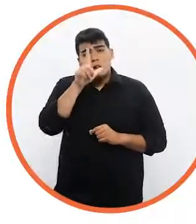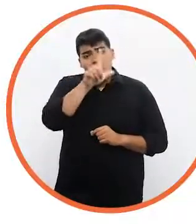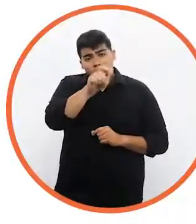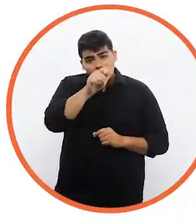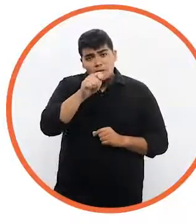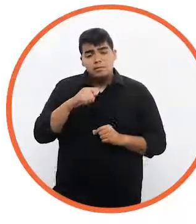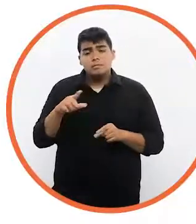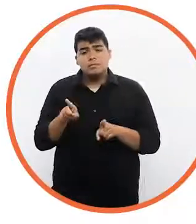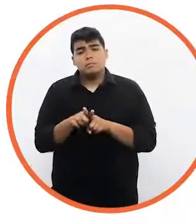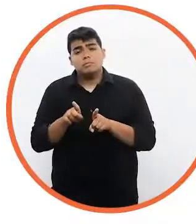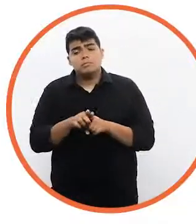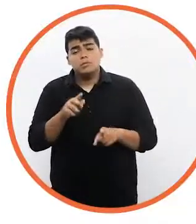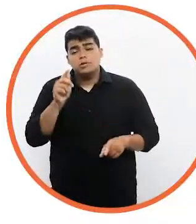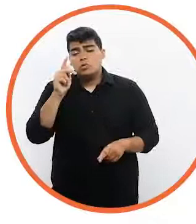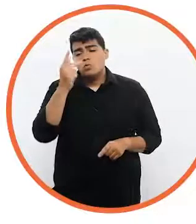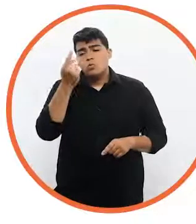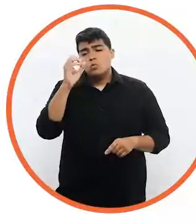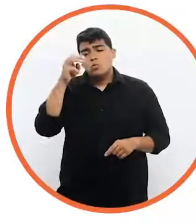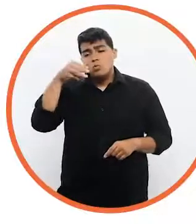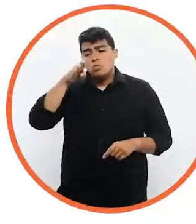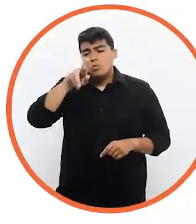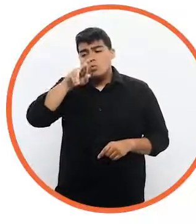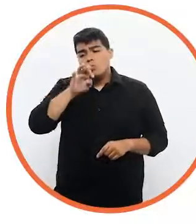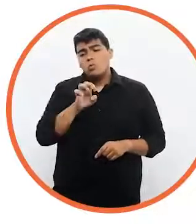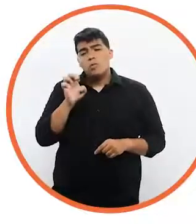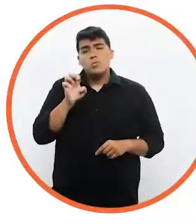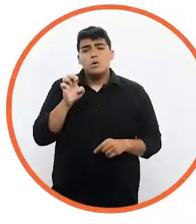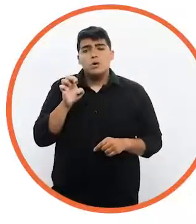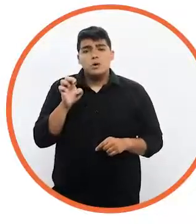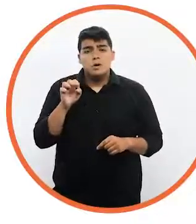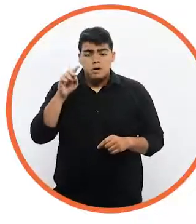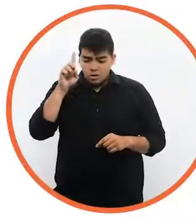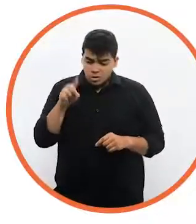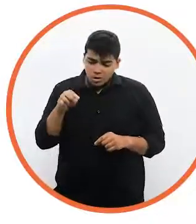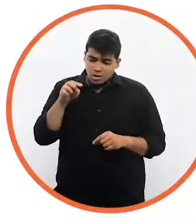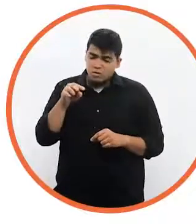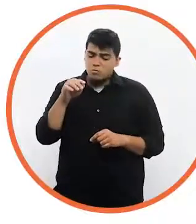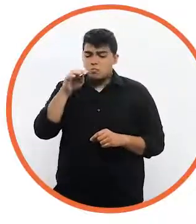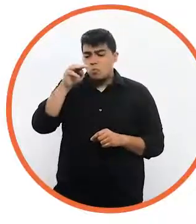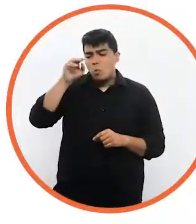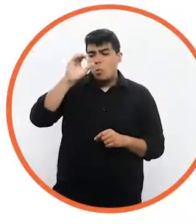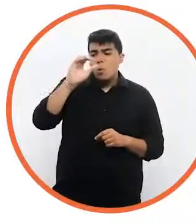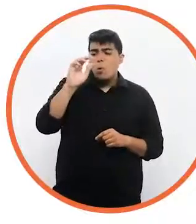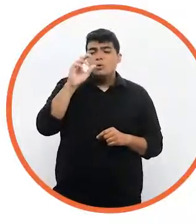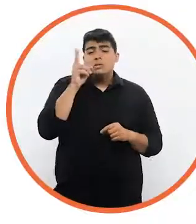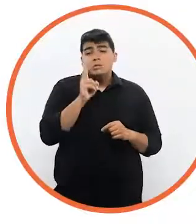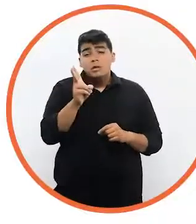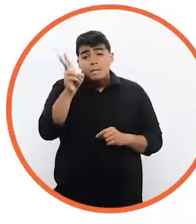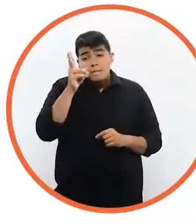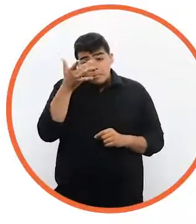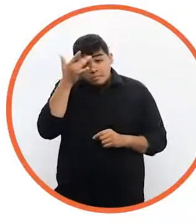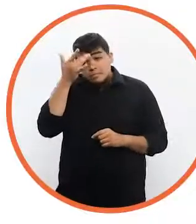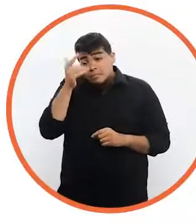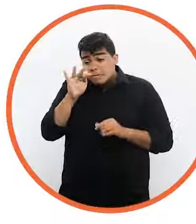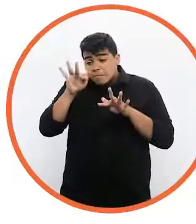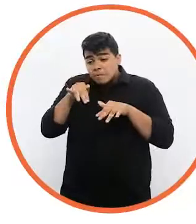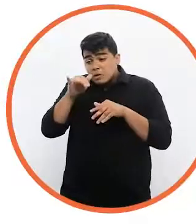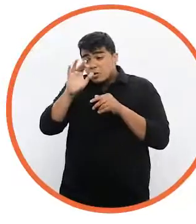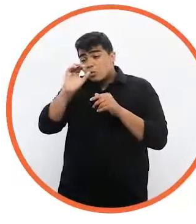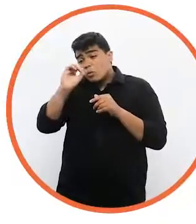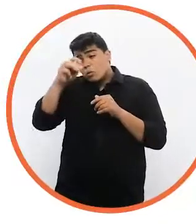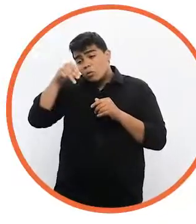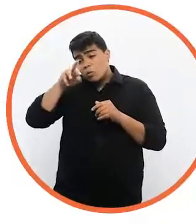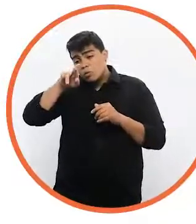certo? E temos a palavra cumbre, que é uma palavra terminada em umbre, onde todas as palavras terminadas em umbre